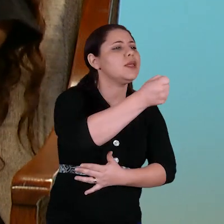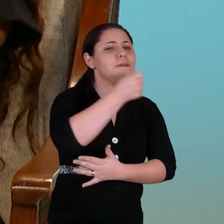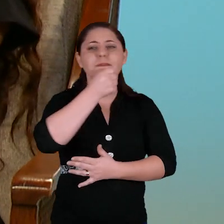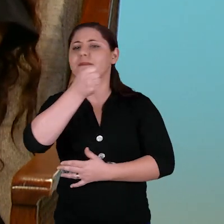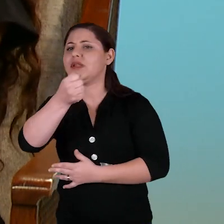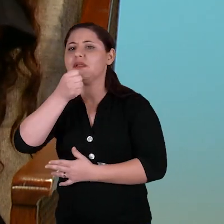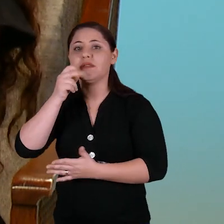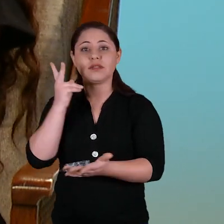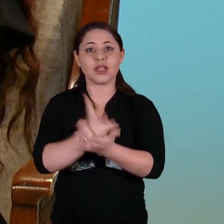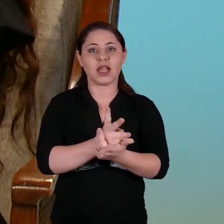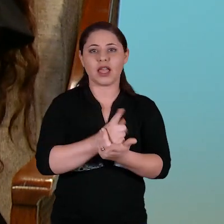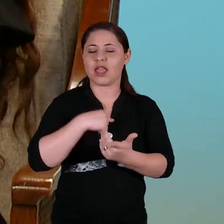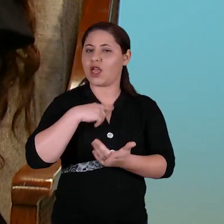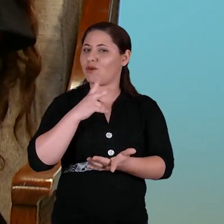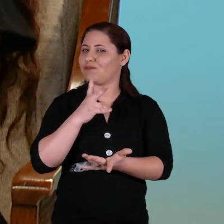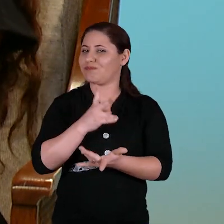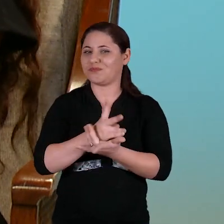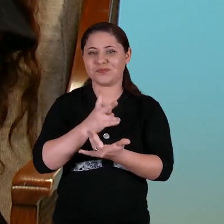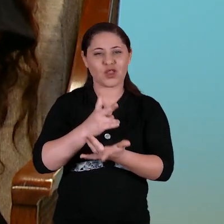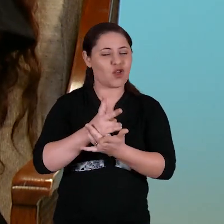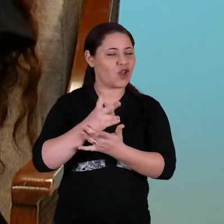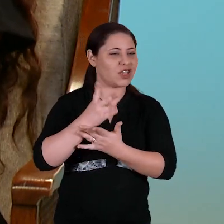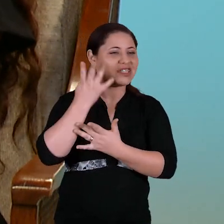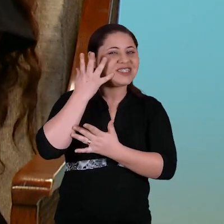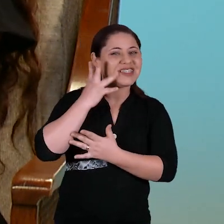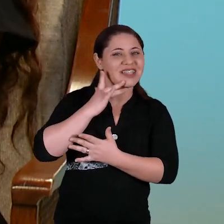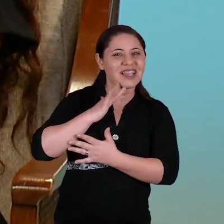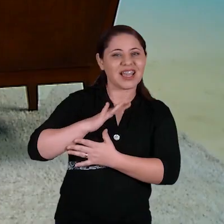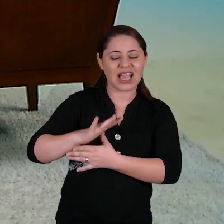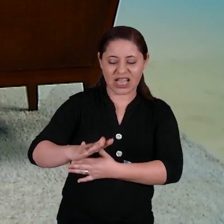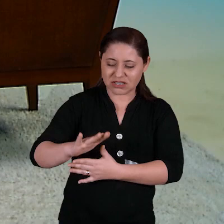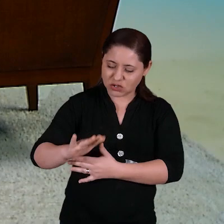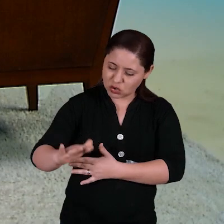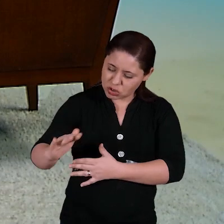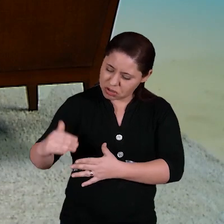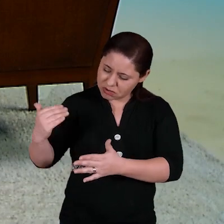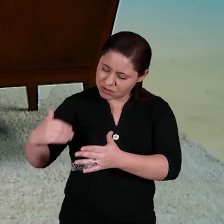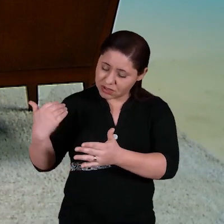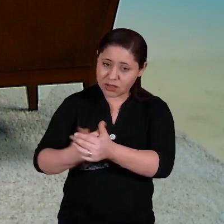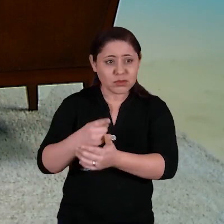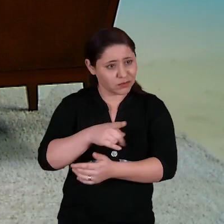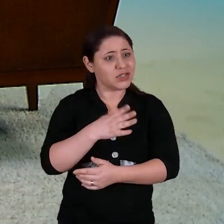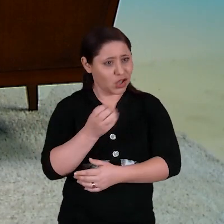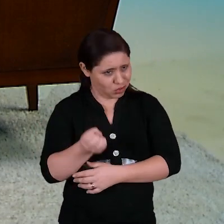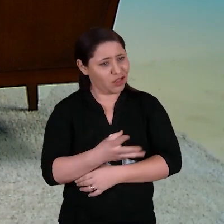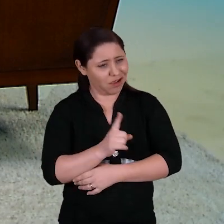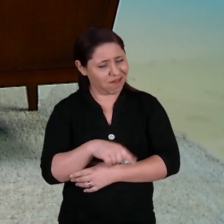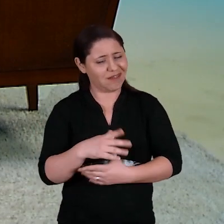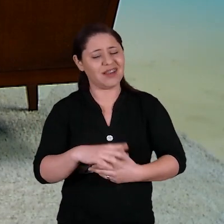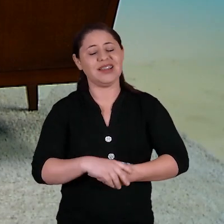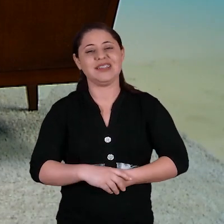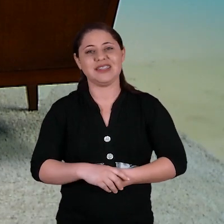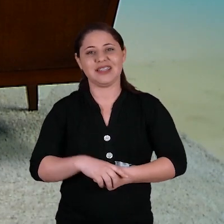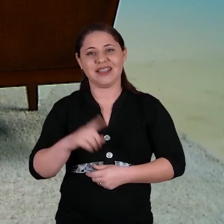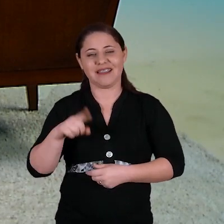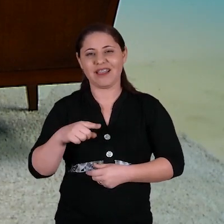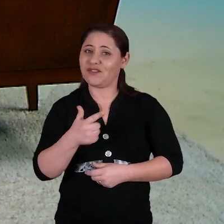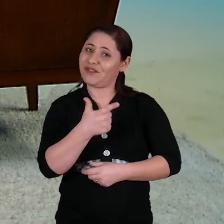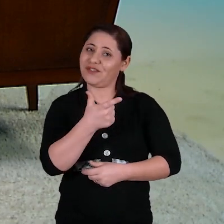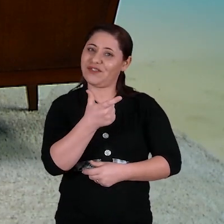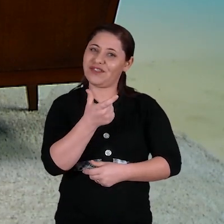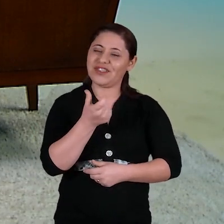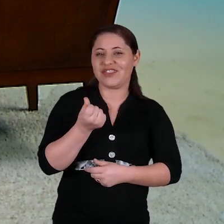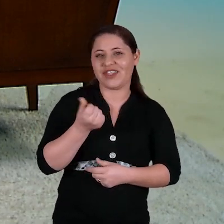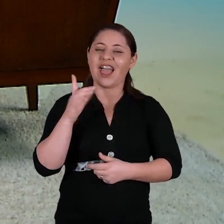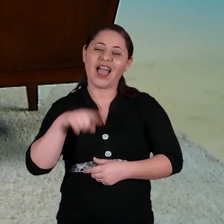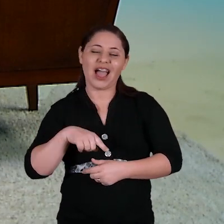foi uma coisa que eu carreguei assim desde muito novinha, sabe? Desde muito novinha, mas você é muito novinha. Quantos anos você tem, Sara? 21.